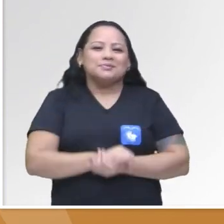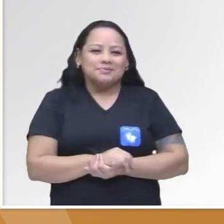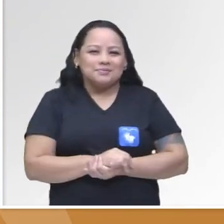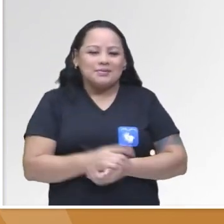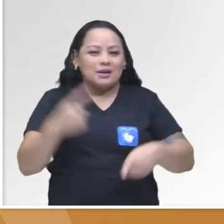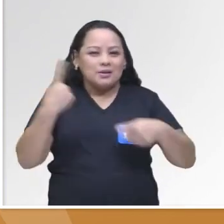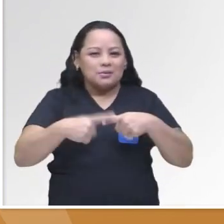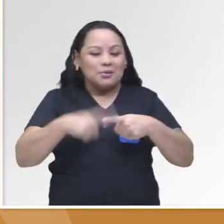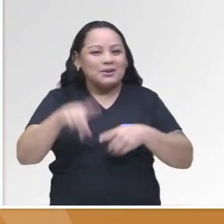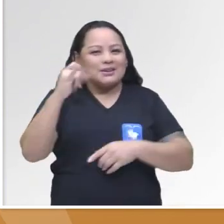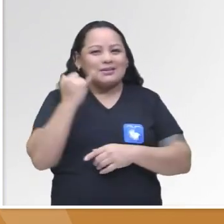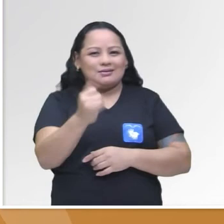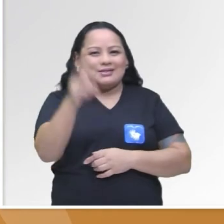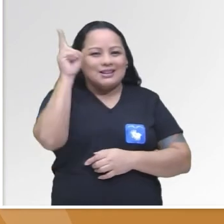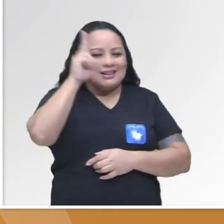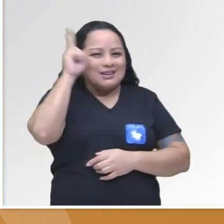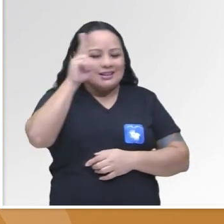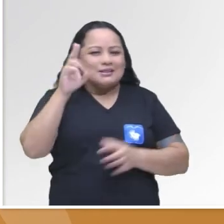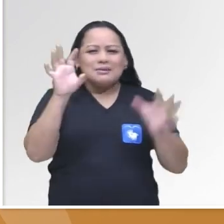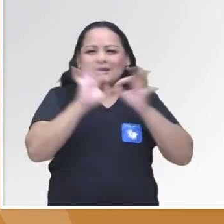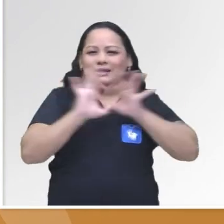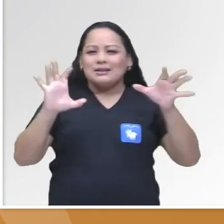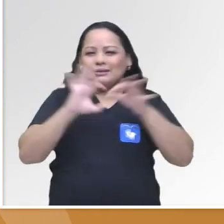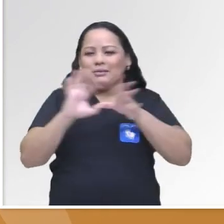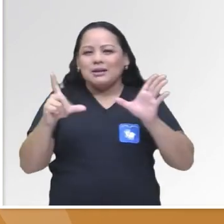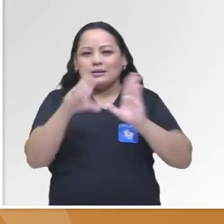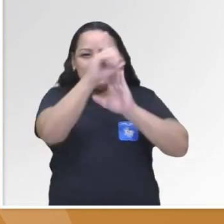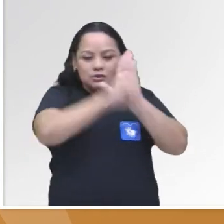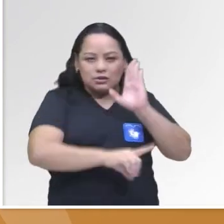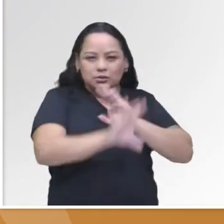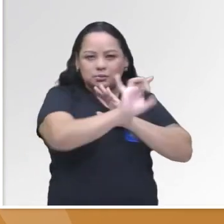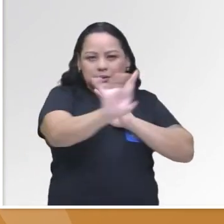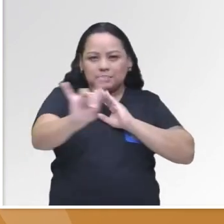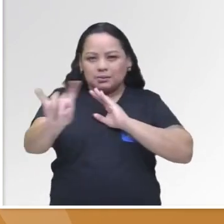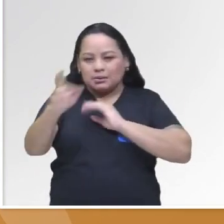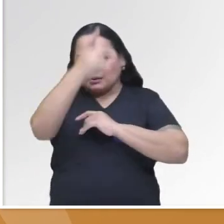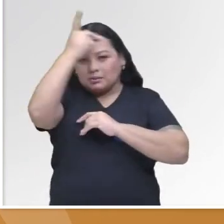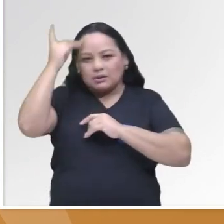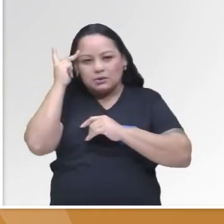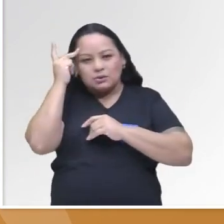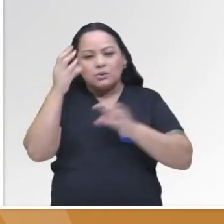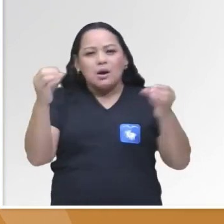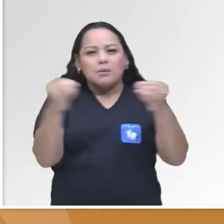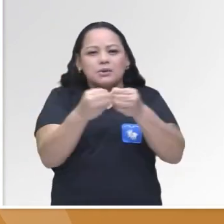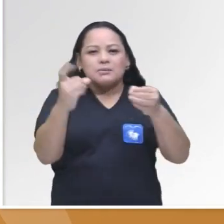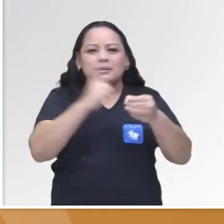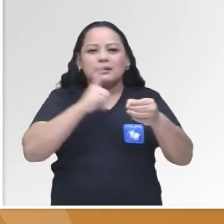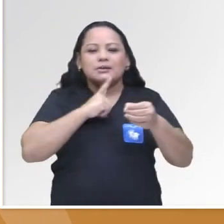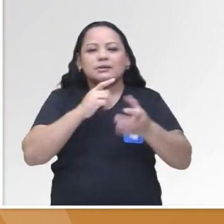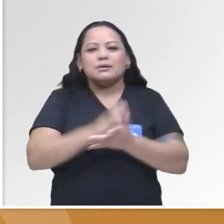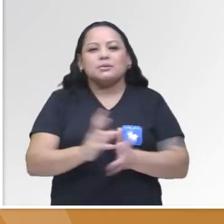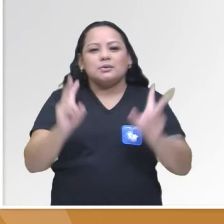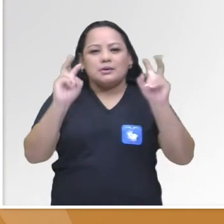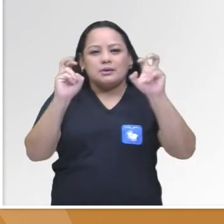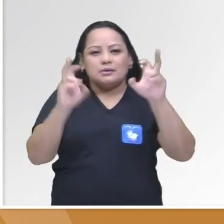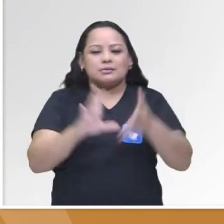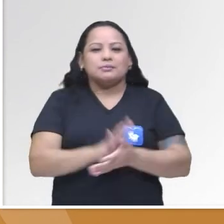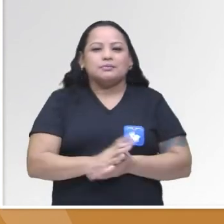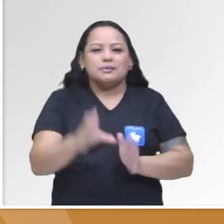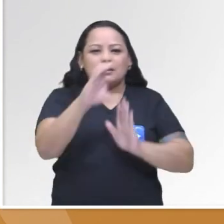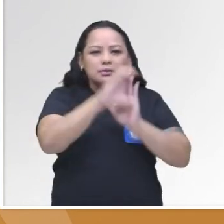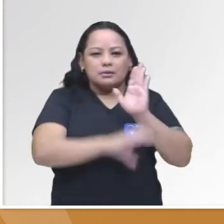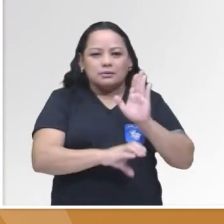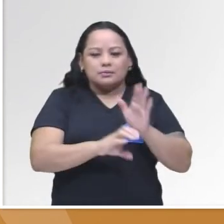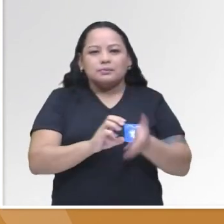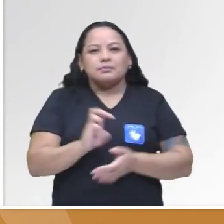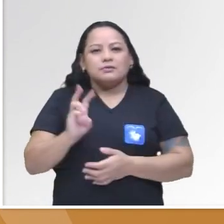disso, lembra dessas liberdades, desses direitos individuais, que nós vamos ter aquela aproximação lá com aquela questão da Constituição de